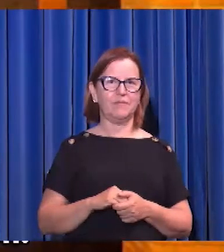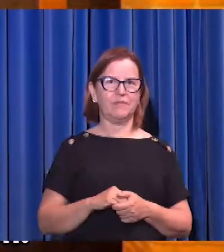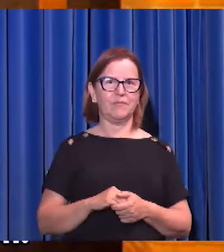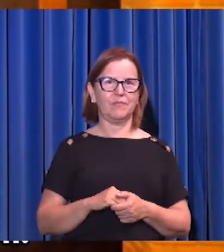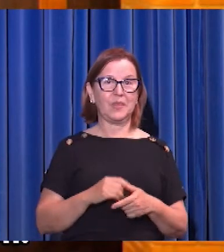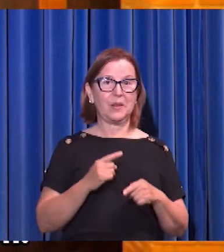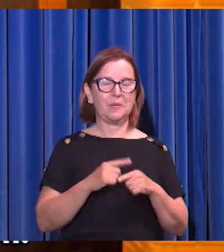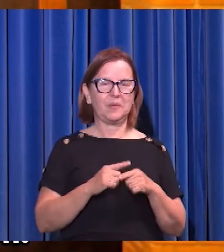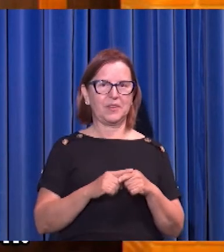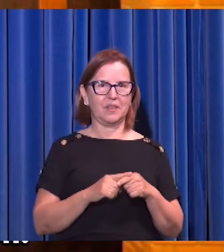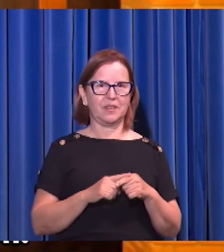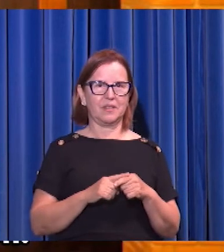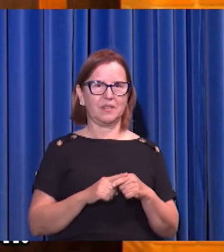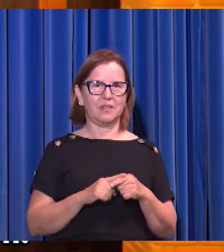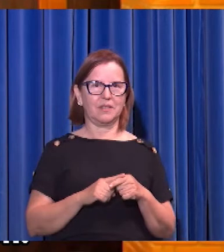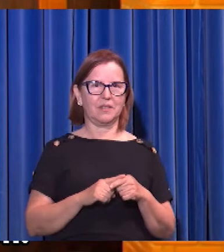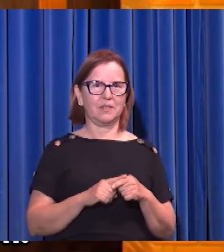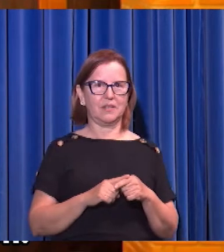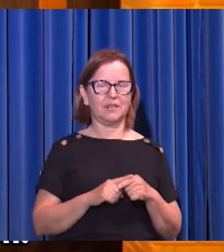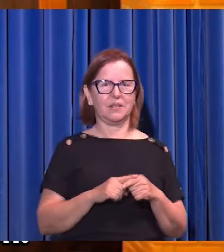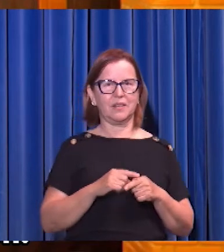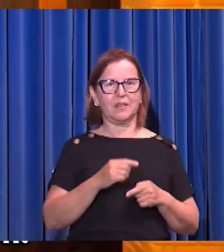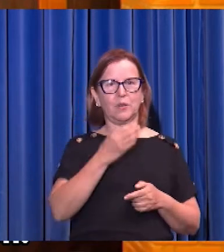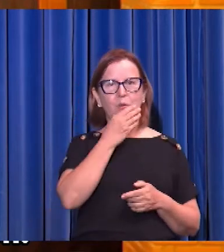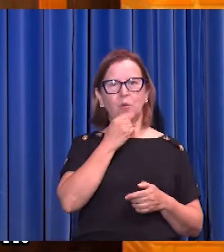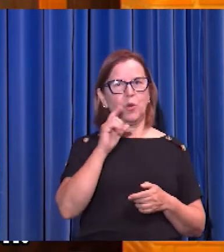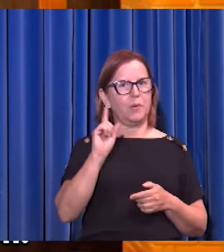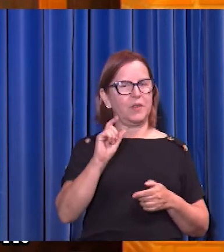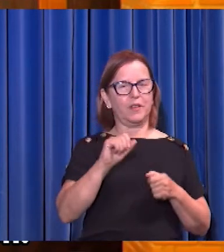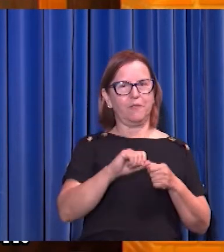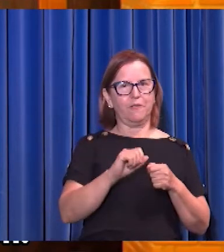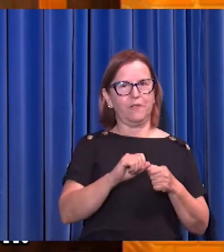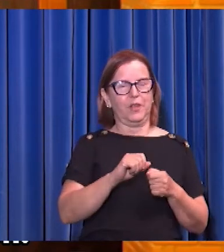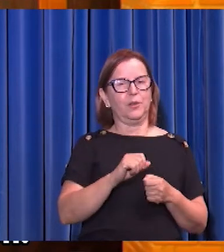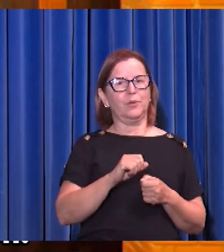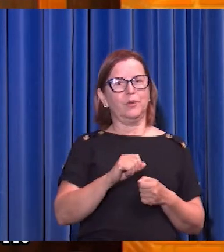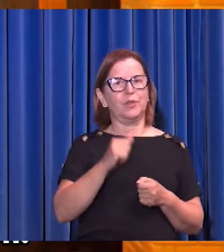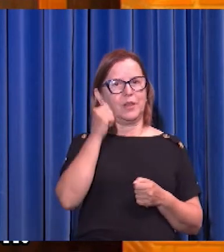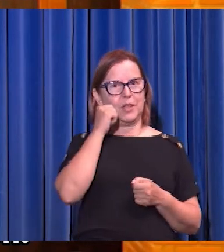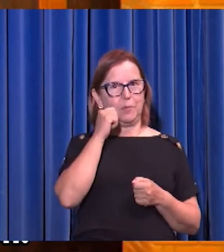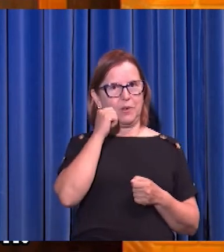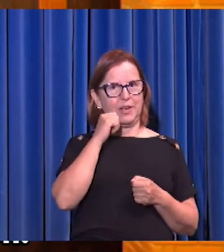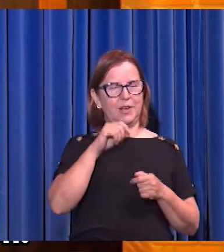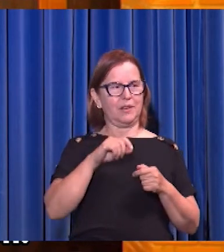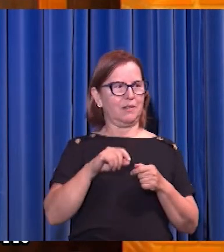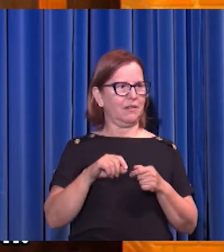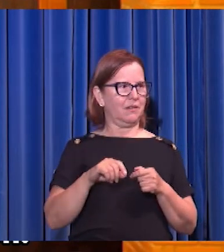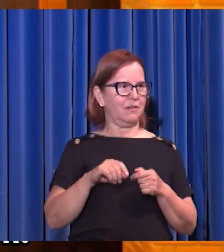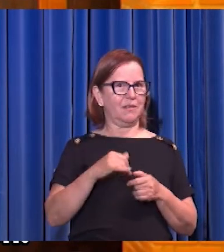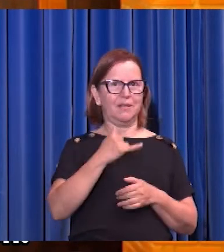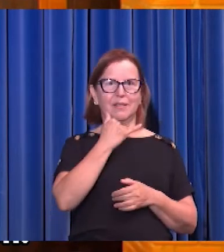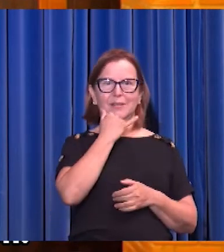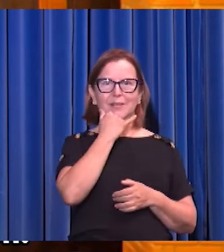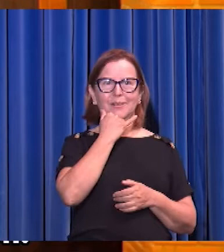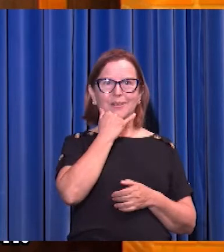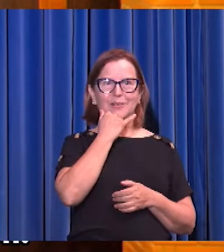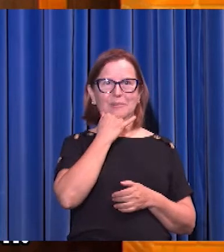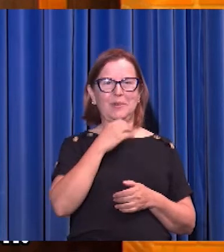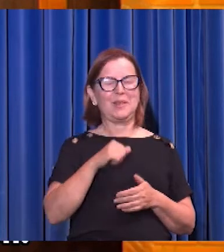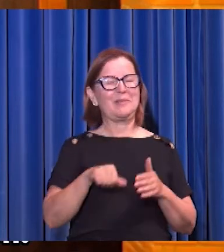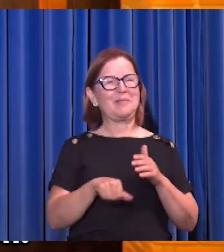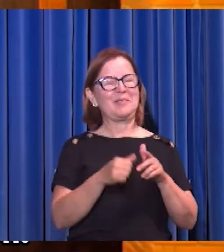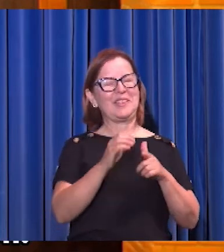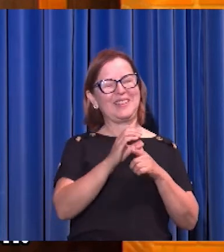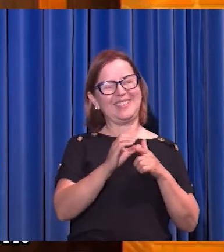Porque o homem não foi feito da mulher, e sim a mulher do homem. Não, desculpe. 1